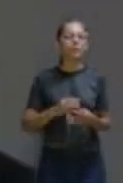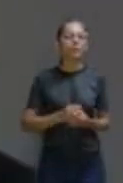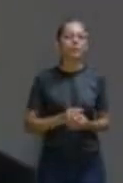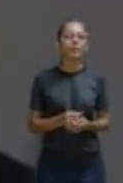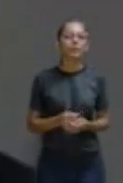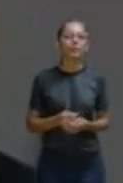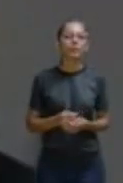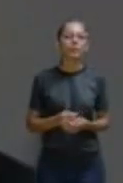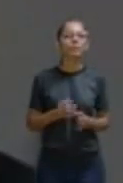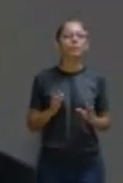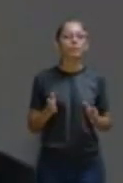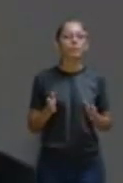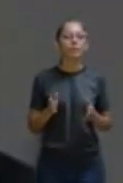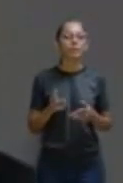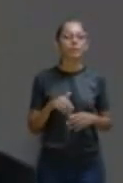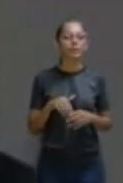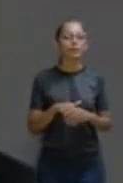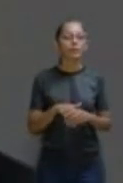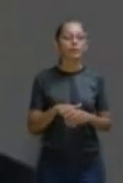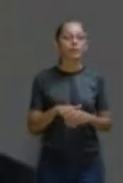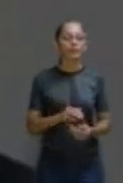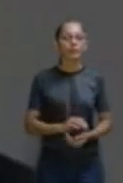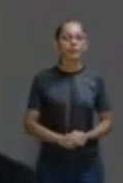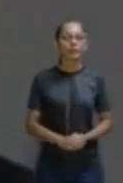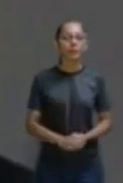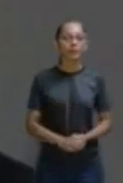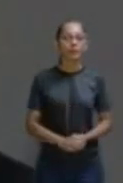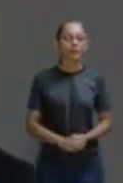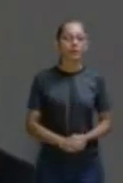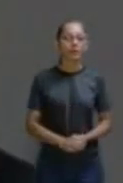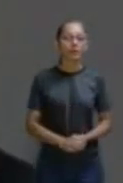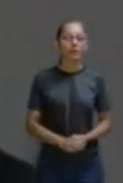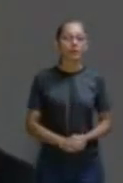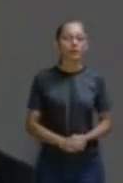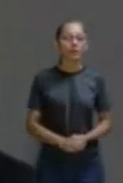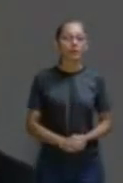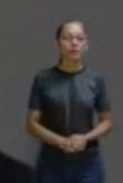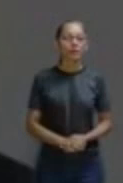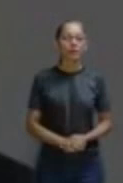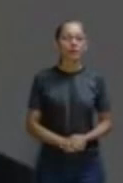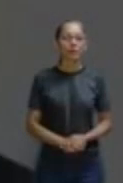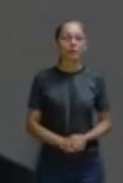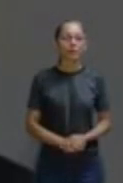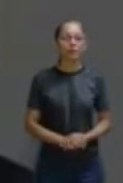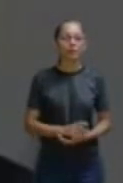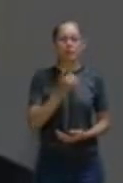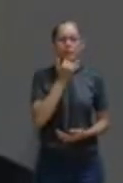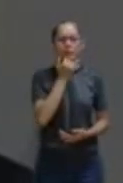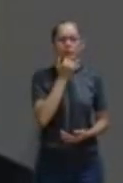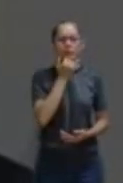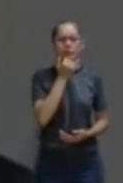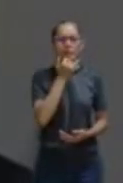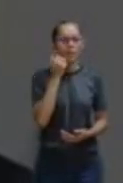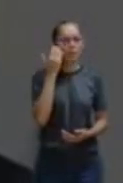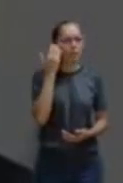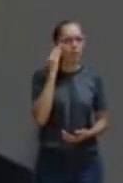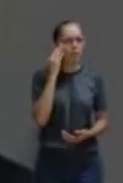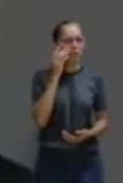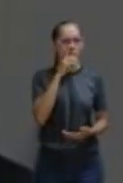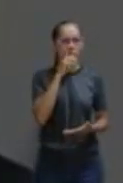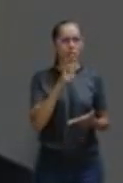ao partido interessado. Pois não, falhou um pouquinho, Vossa Excelência. Foco no desembargador Carmo Antônio.